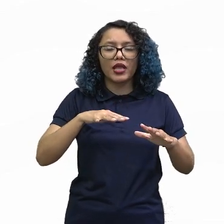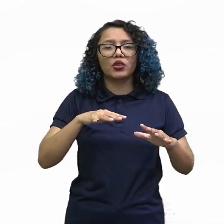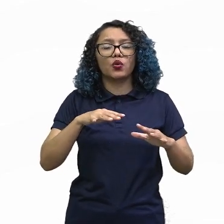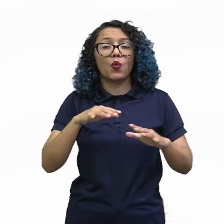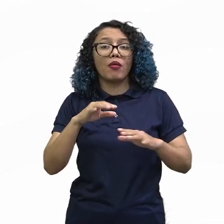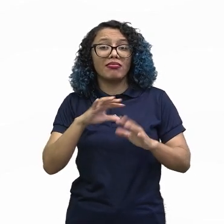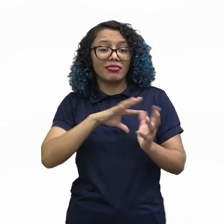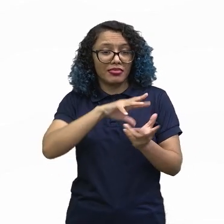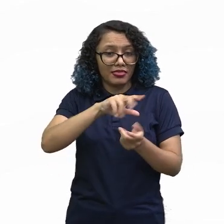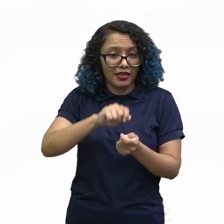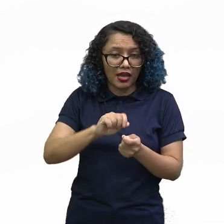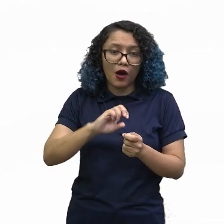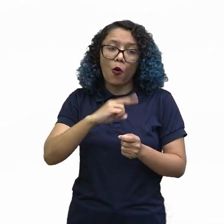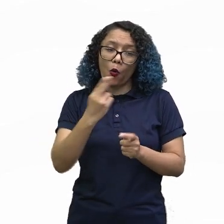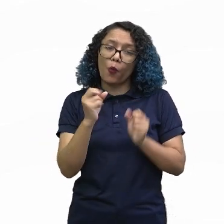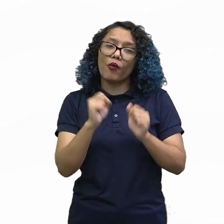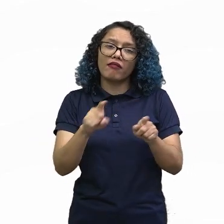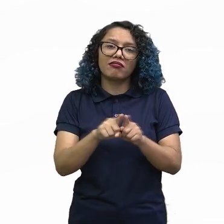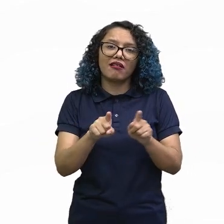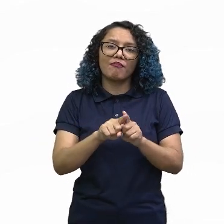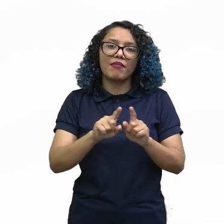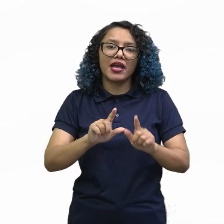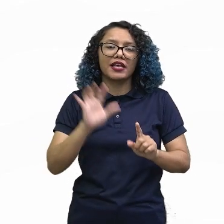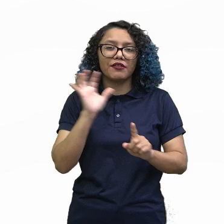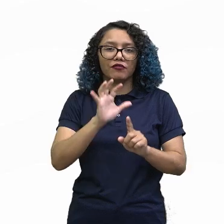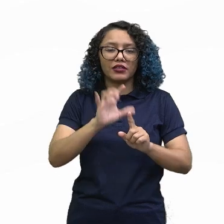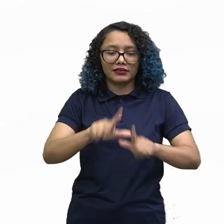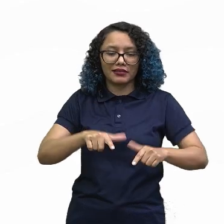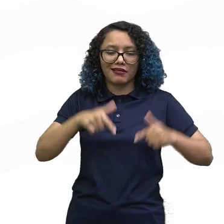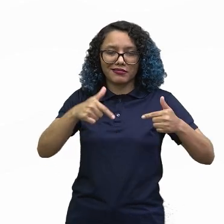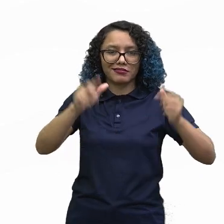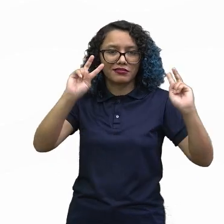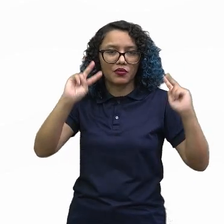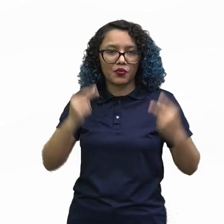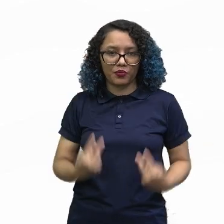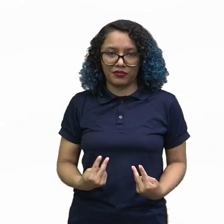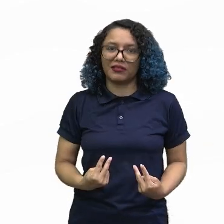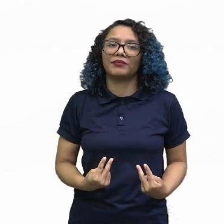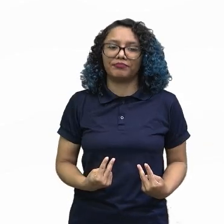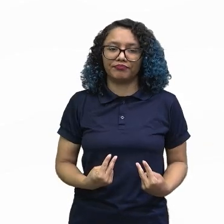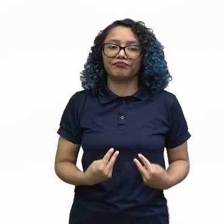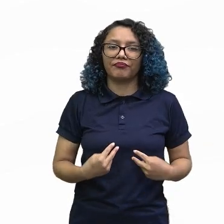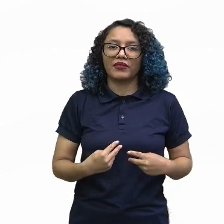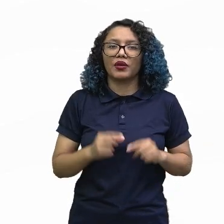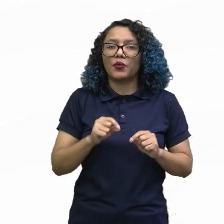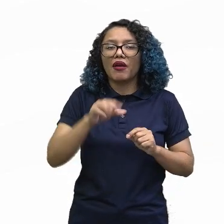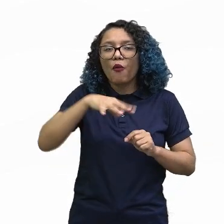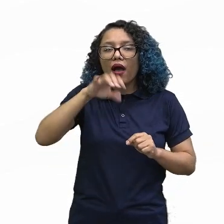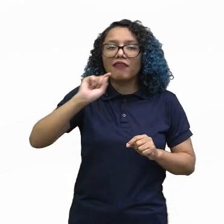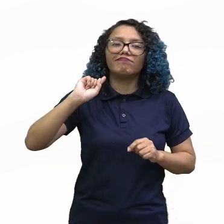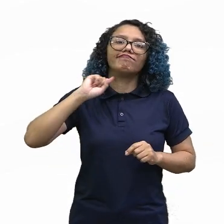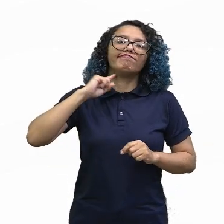podem ser consequência das atividades humanas, né, que poluem o ar. O painel